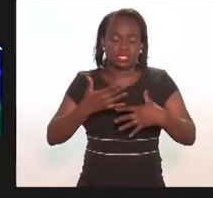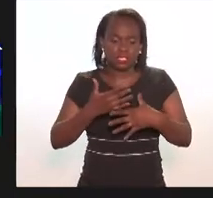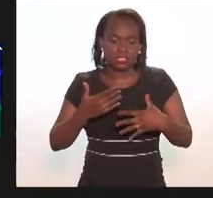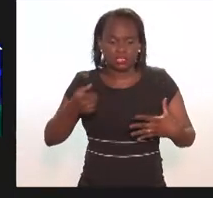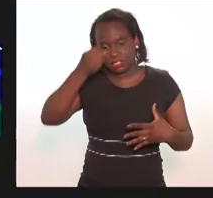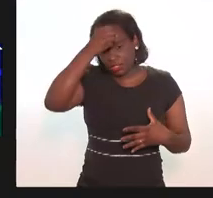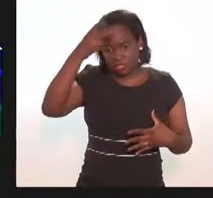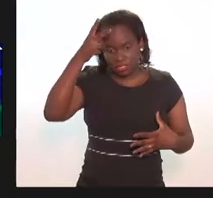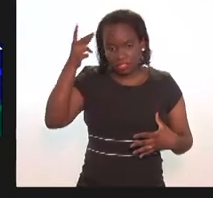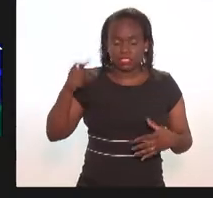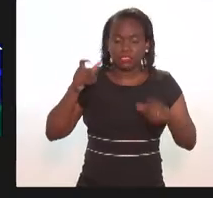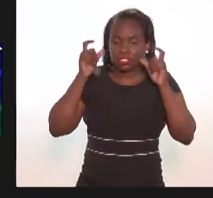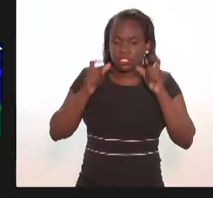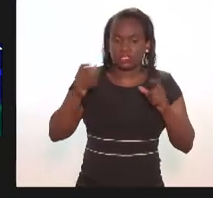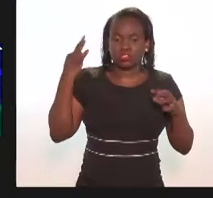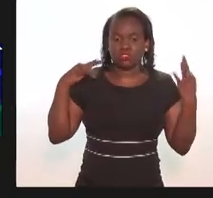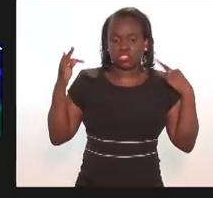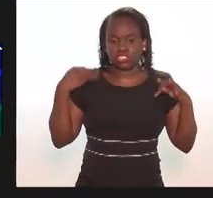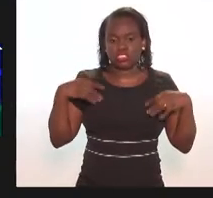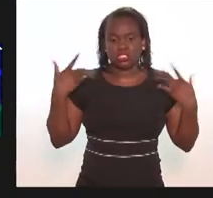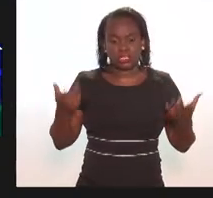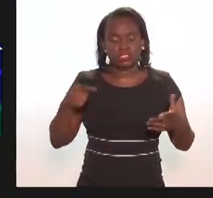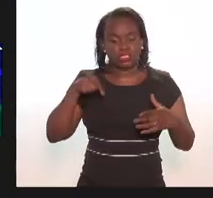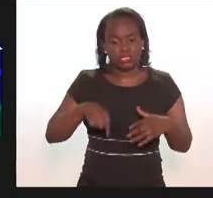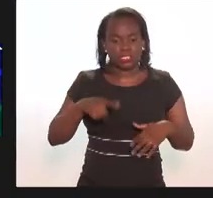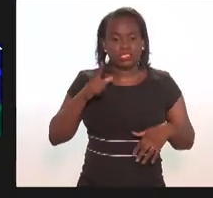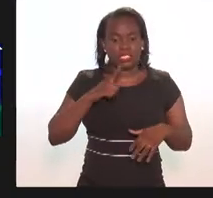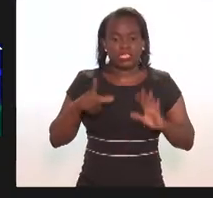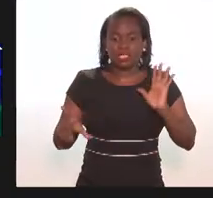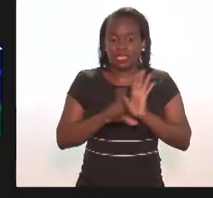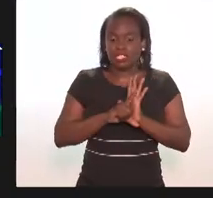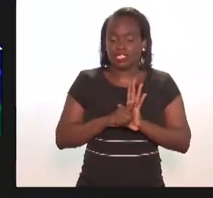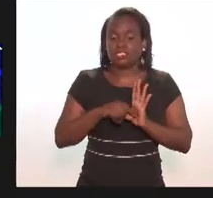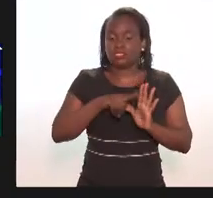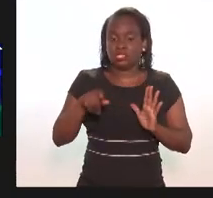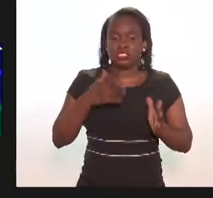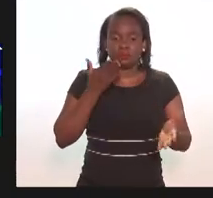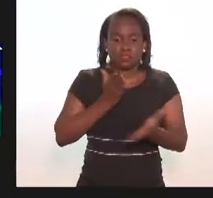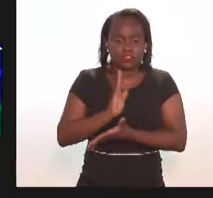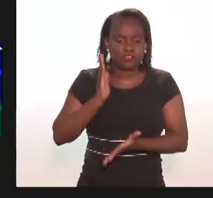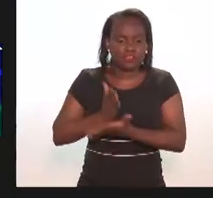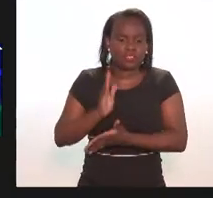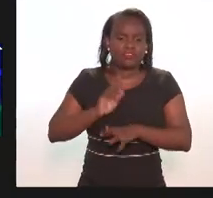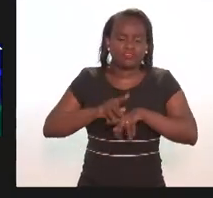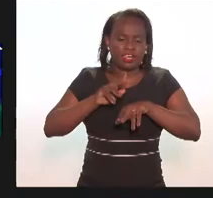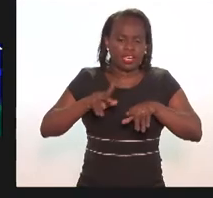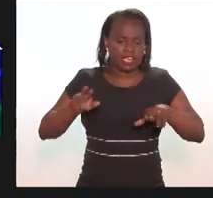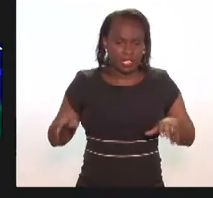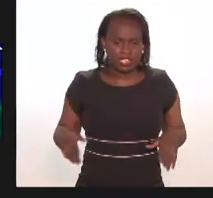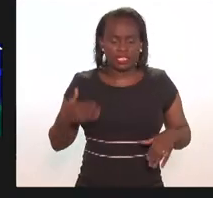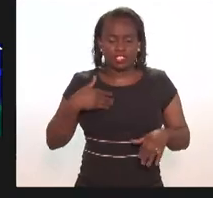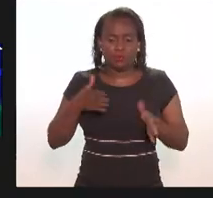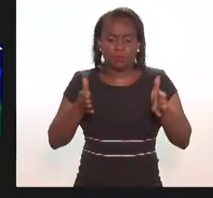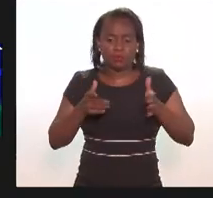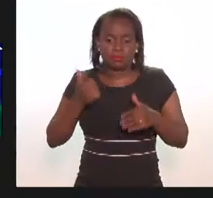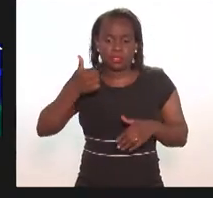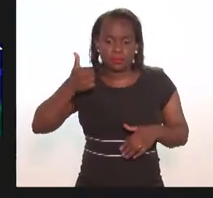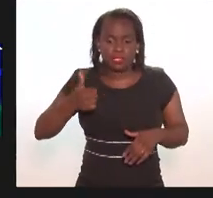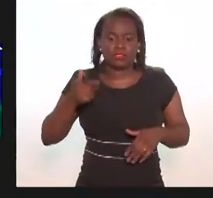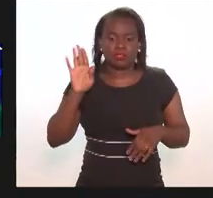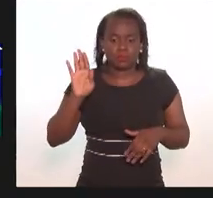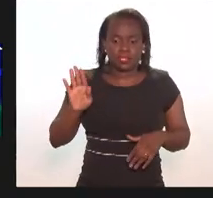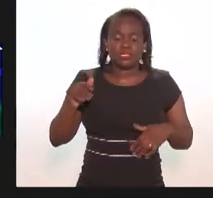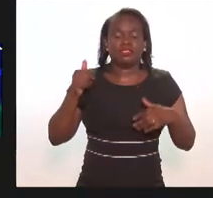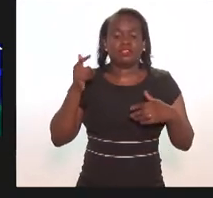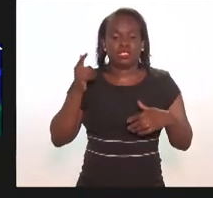de interesse turístico. Então, na casa existia a lei, nós aprovamos vários, desde o meu primeiro mandato, aprovamos várias